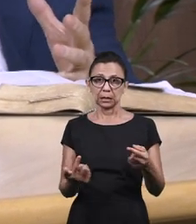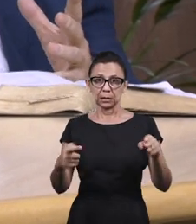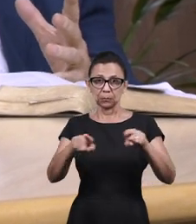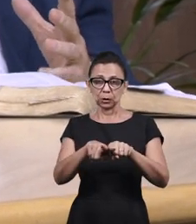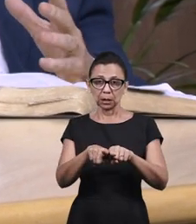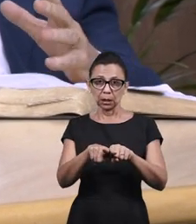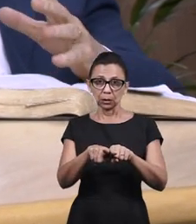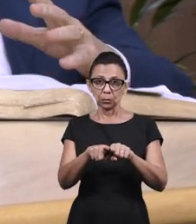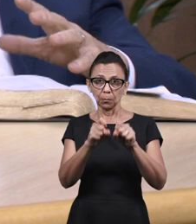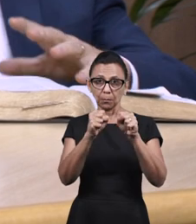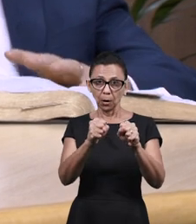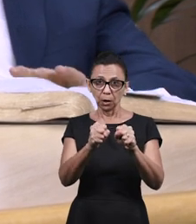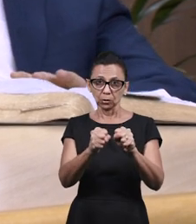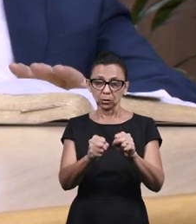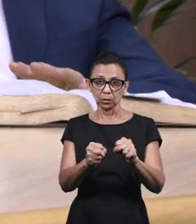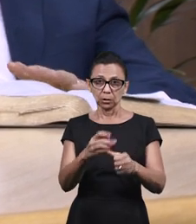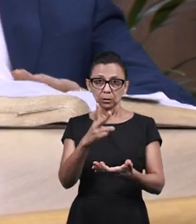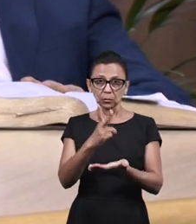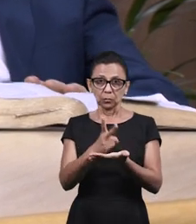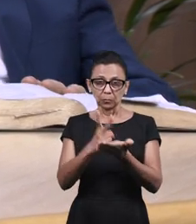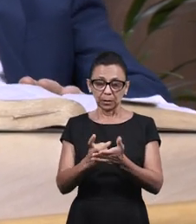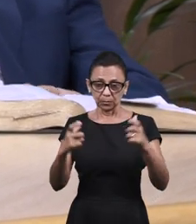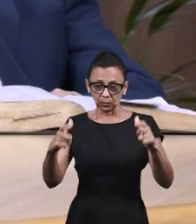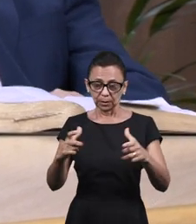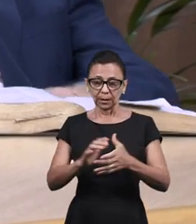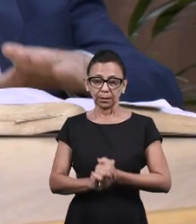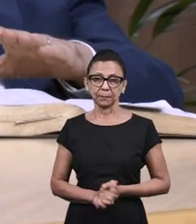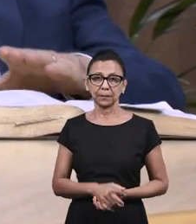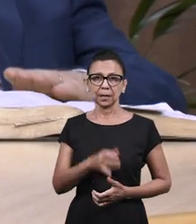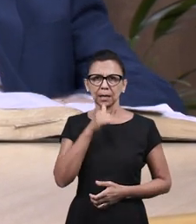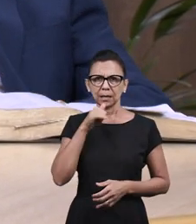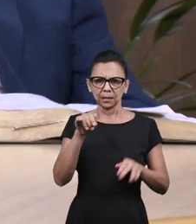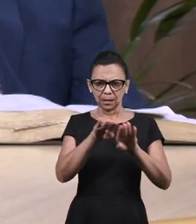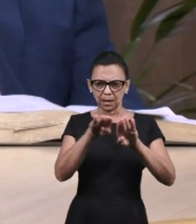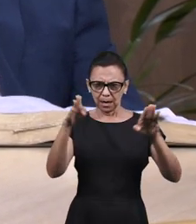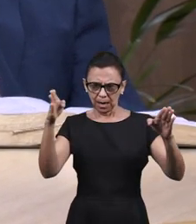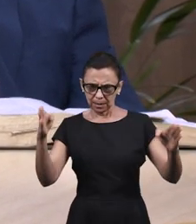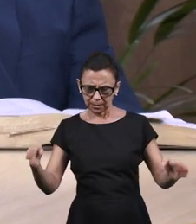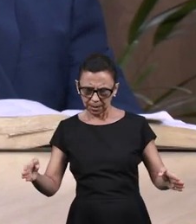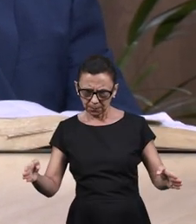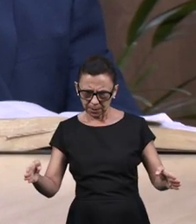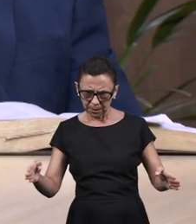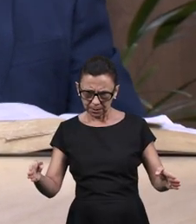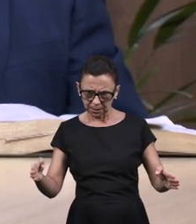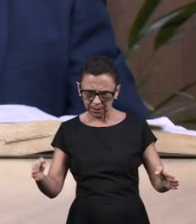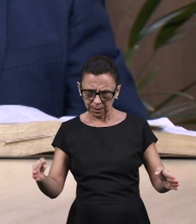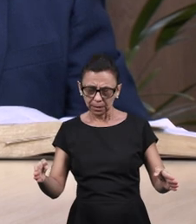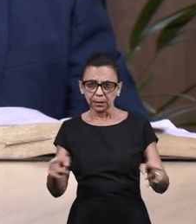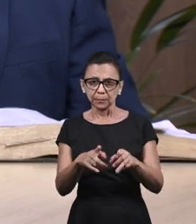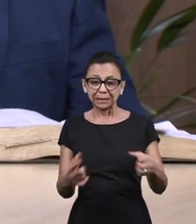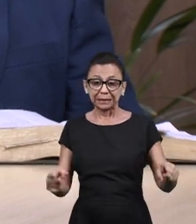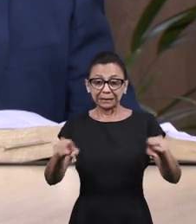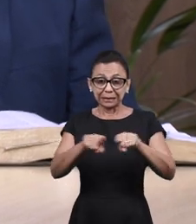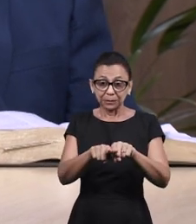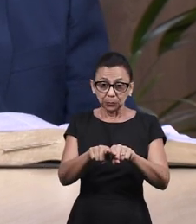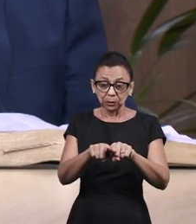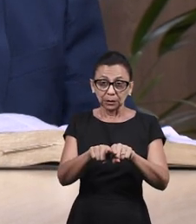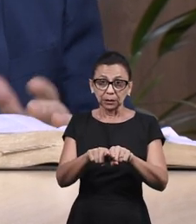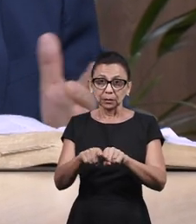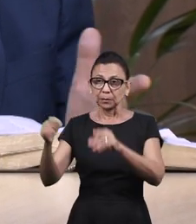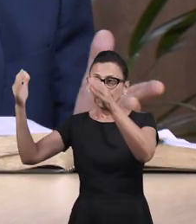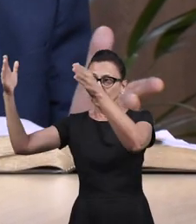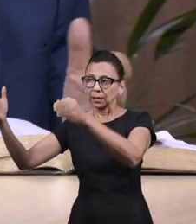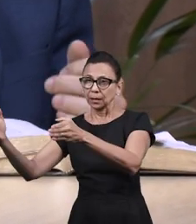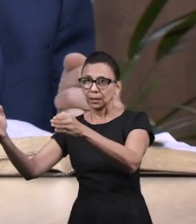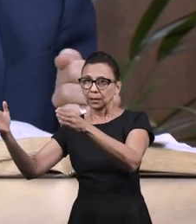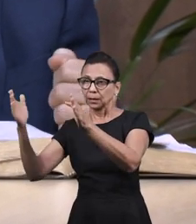lugar. Por exemplo, se eu quiser colocar esta mesa onde estamos, neste lugar, e quiser colocar ao mesmo tempo esta estante, eu